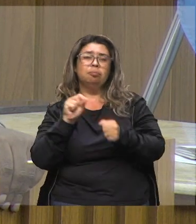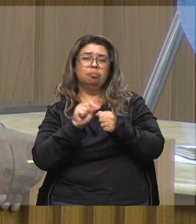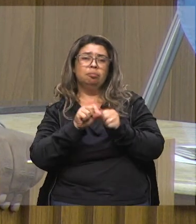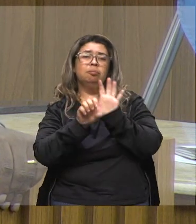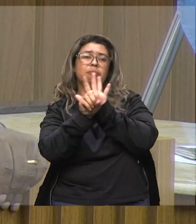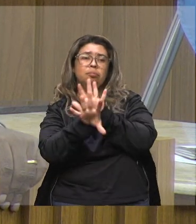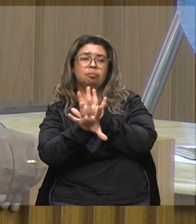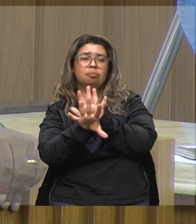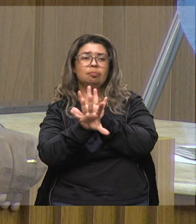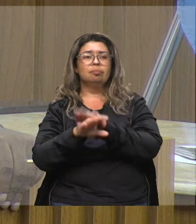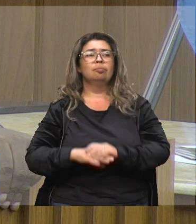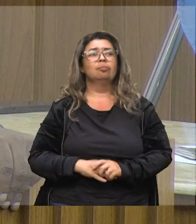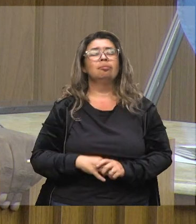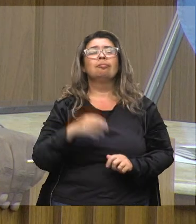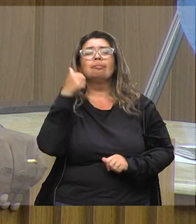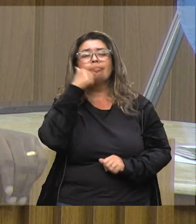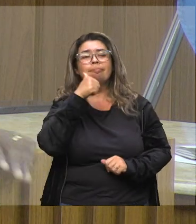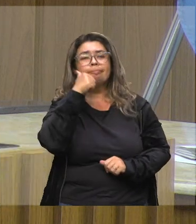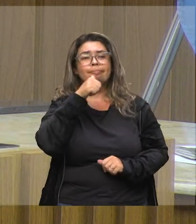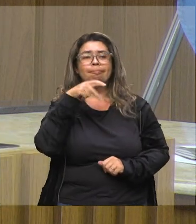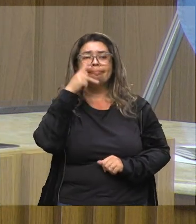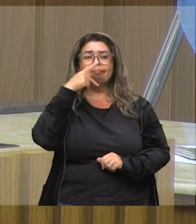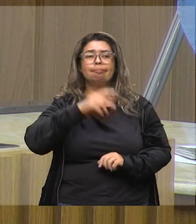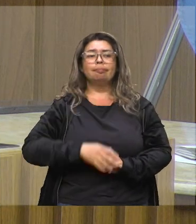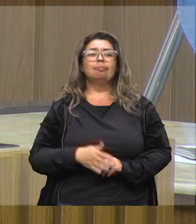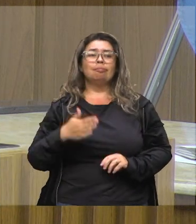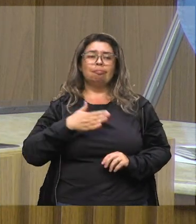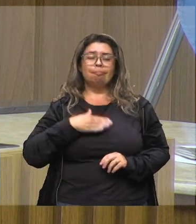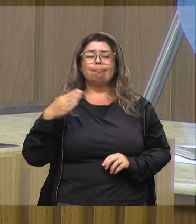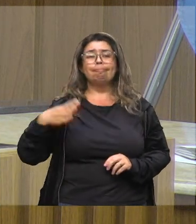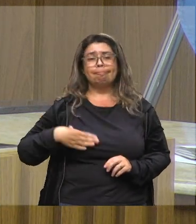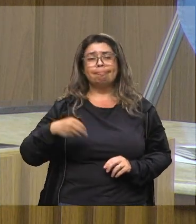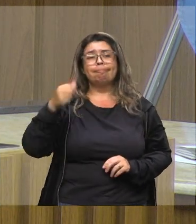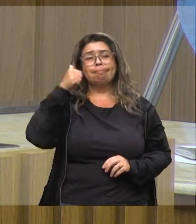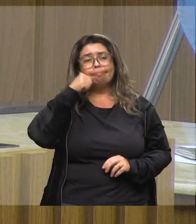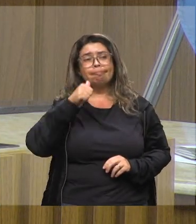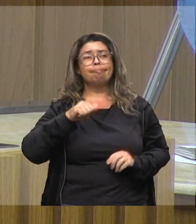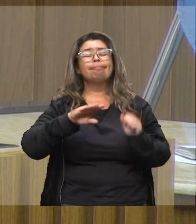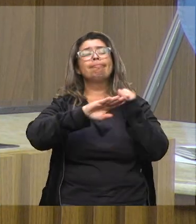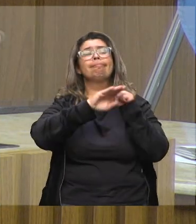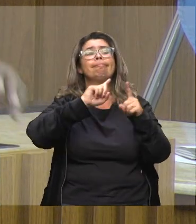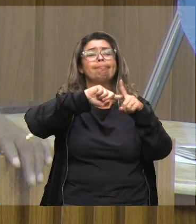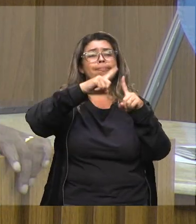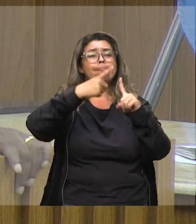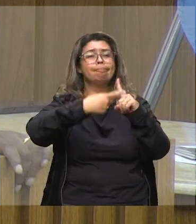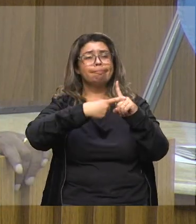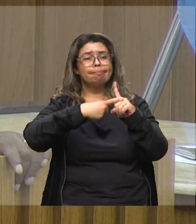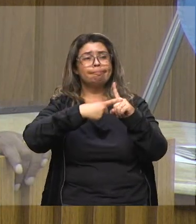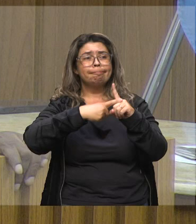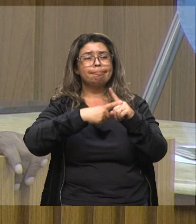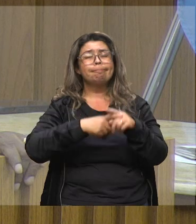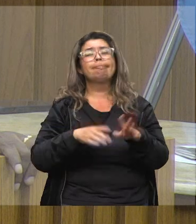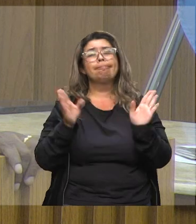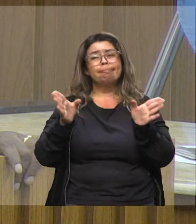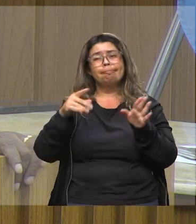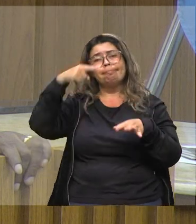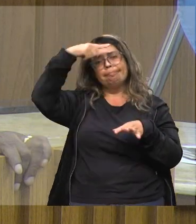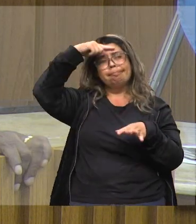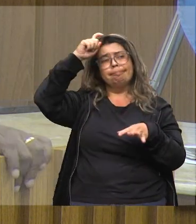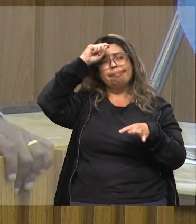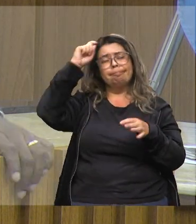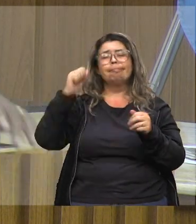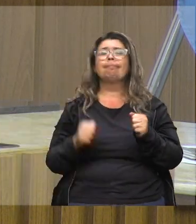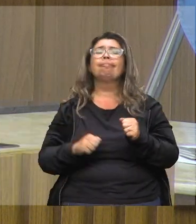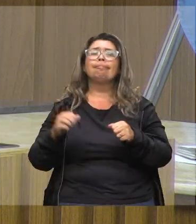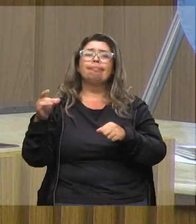indicação, né, que uma senhora diz, olha, a minha filha ela está grávida e foi internada com dengue, porque pertinho